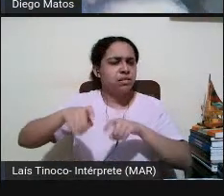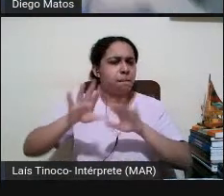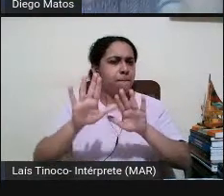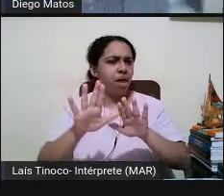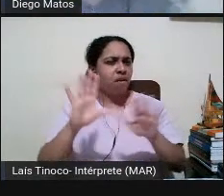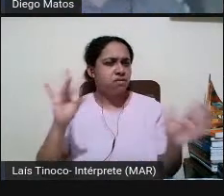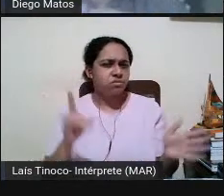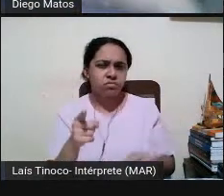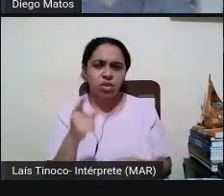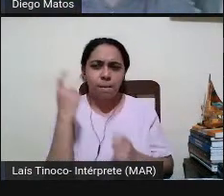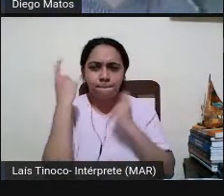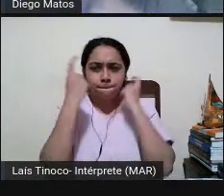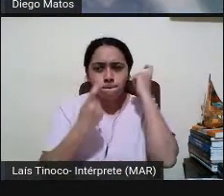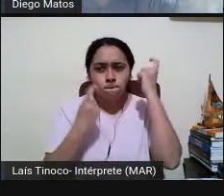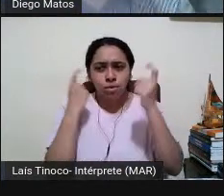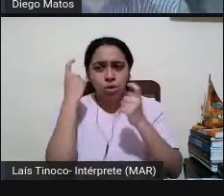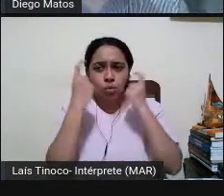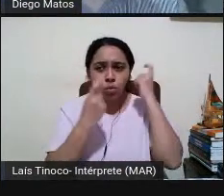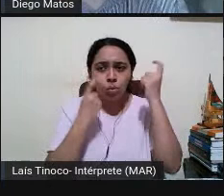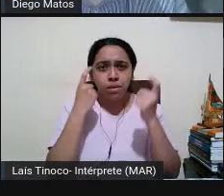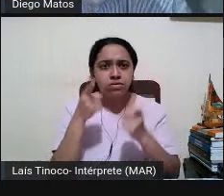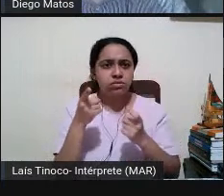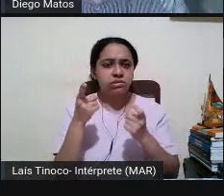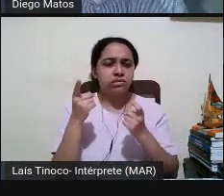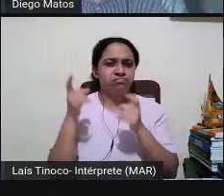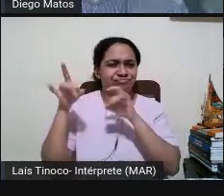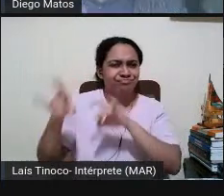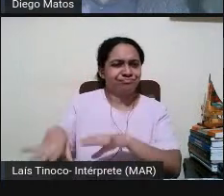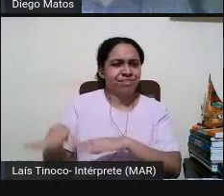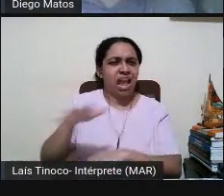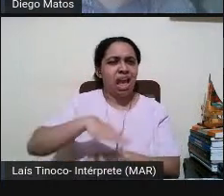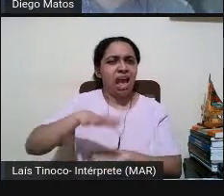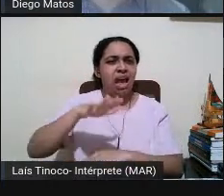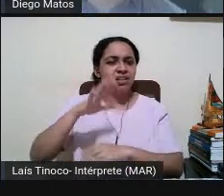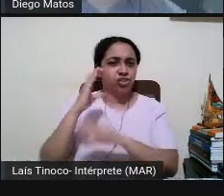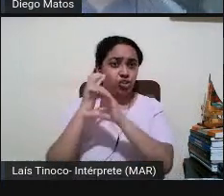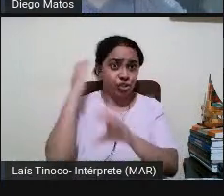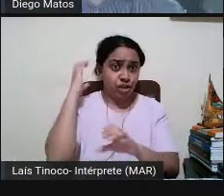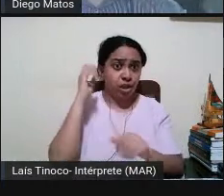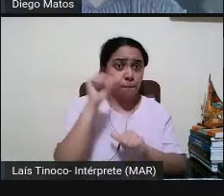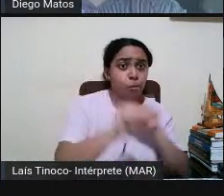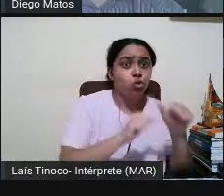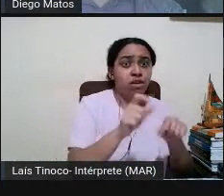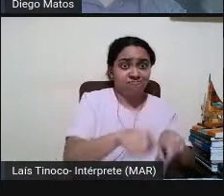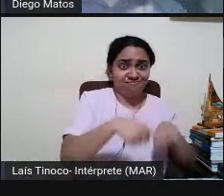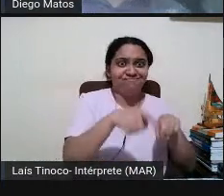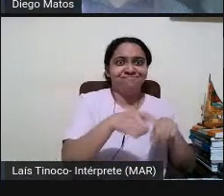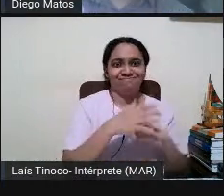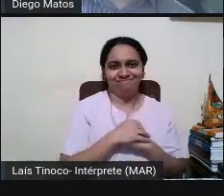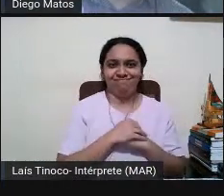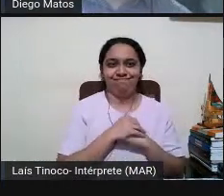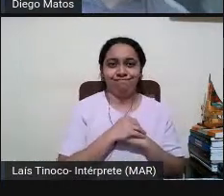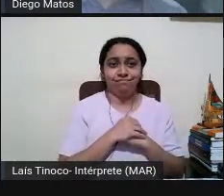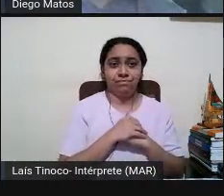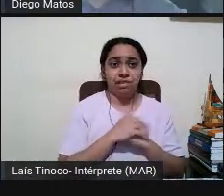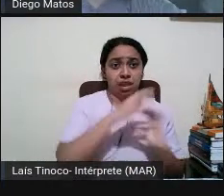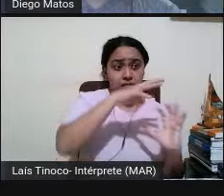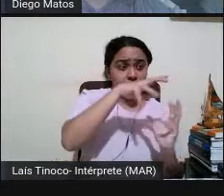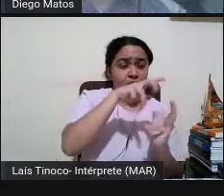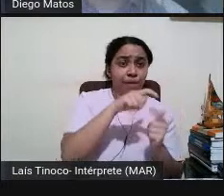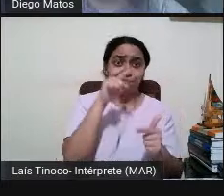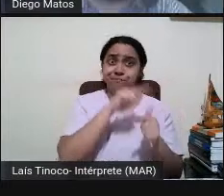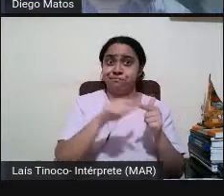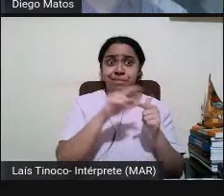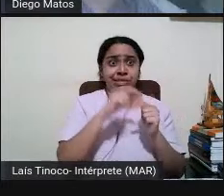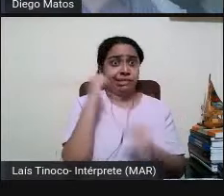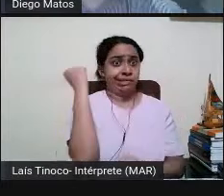fazendeiro Larga essa carreira de engenheiro né de astronauta e virar fazendeiro até o começo do filme porque a Terra passou por um colapso